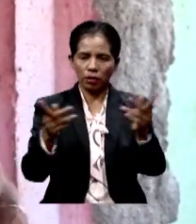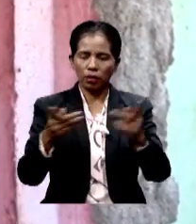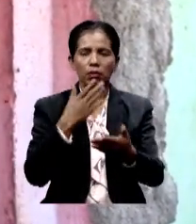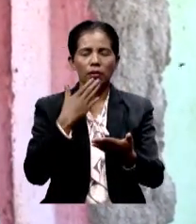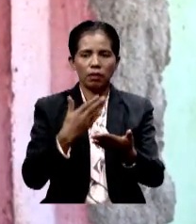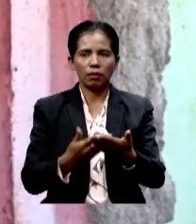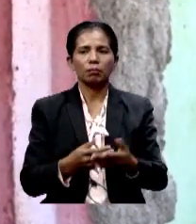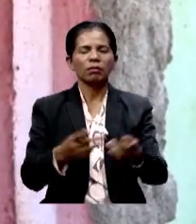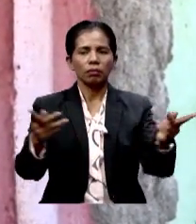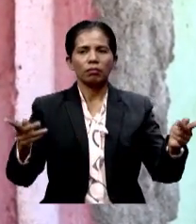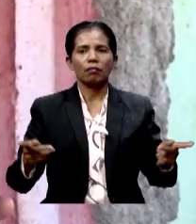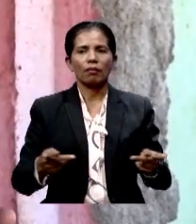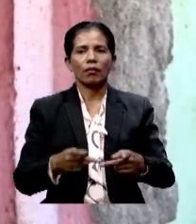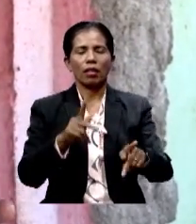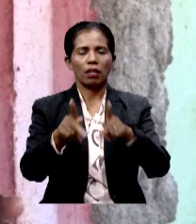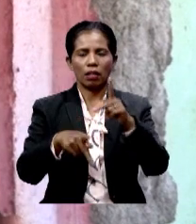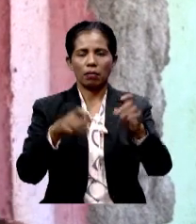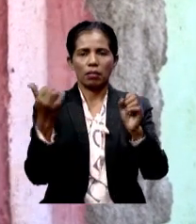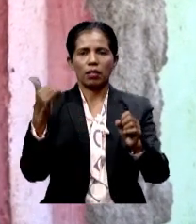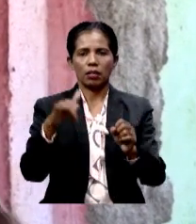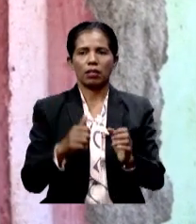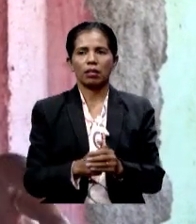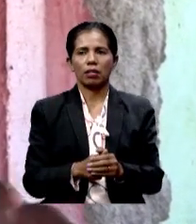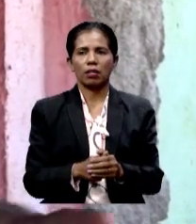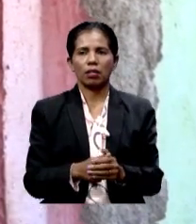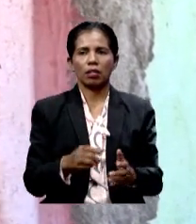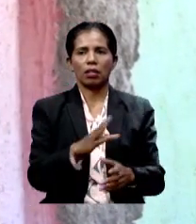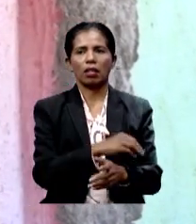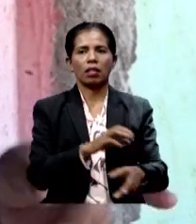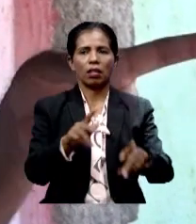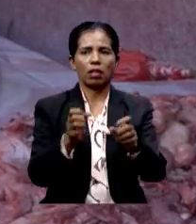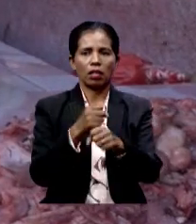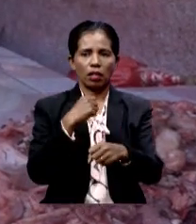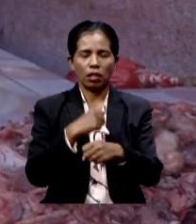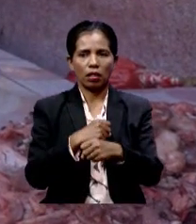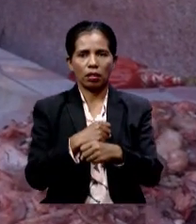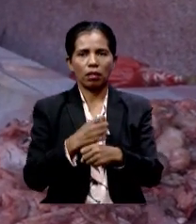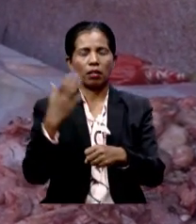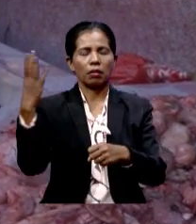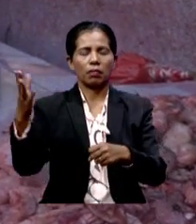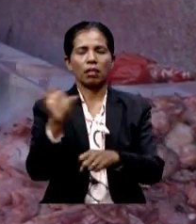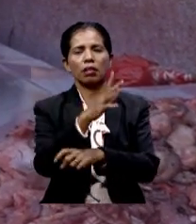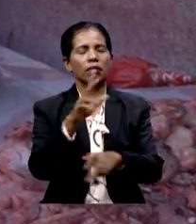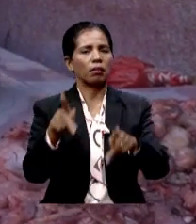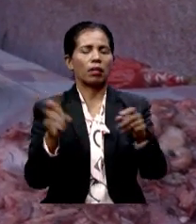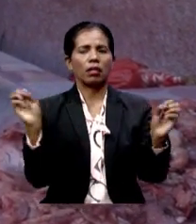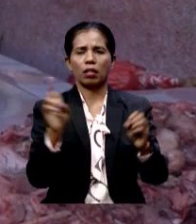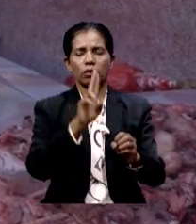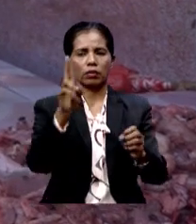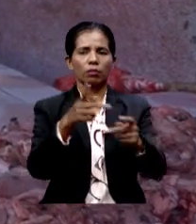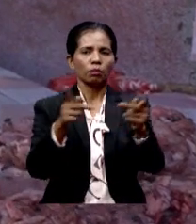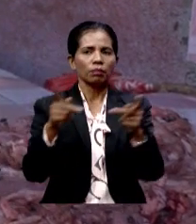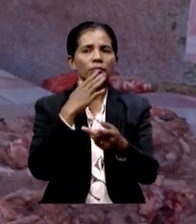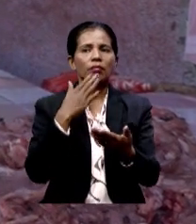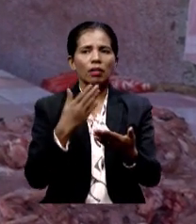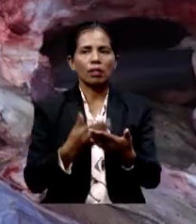iha be pati ida be ema be asa be indonesia kan kirame iha ne maka talu ba ba hal pal ayana fui serne ema la uza ida pati ida dia ne